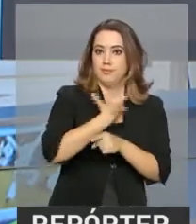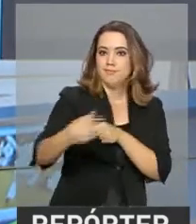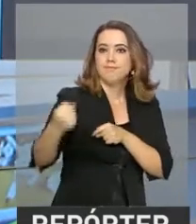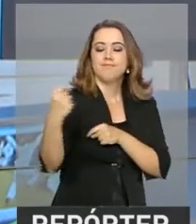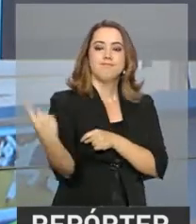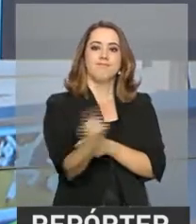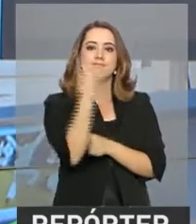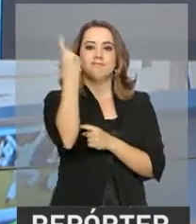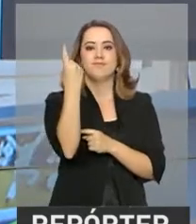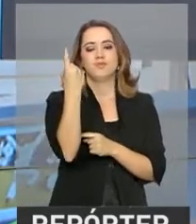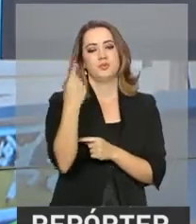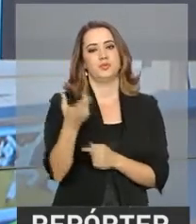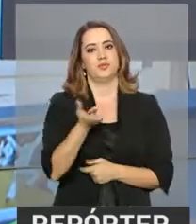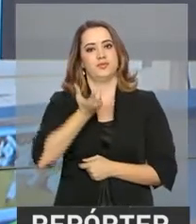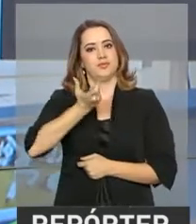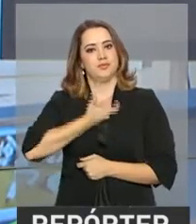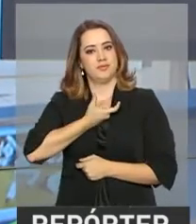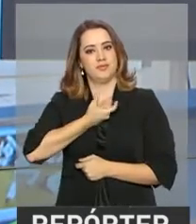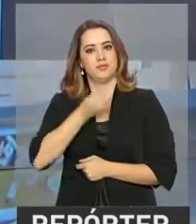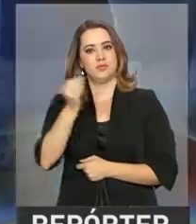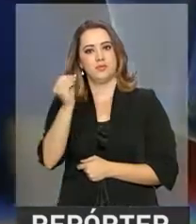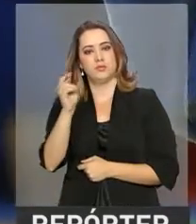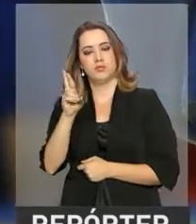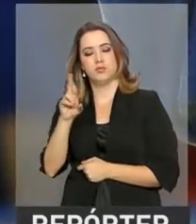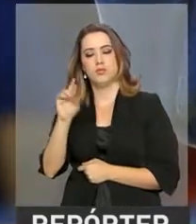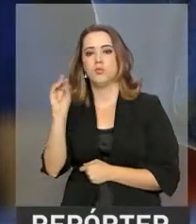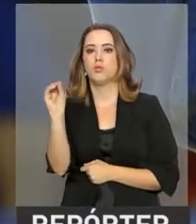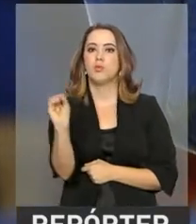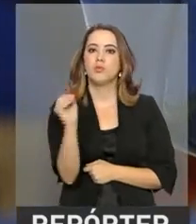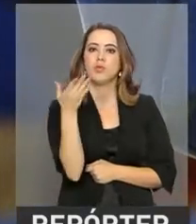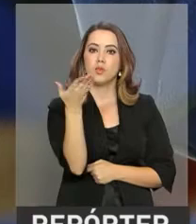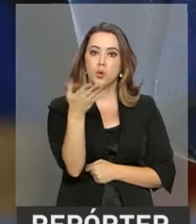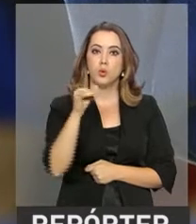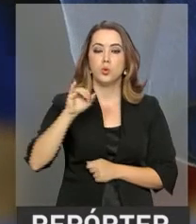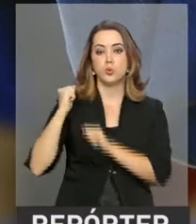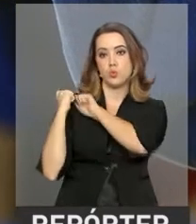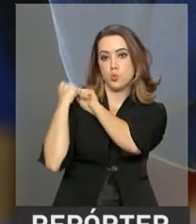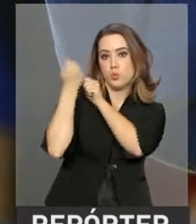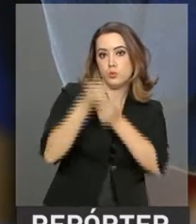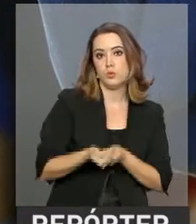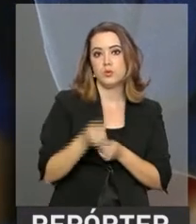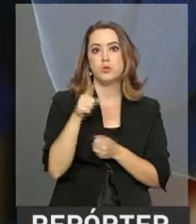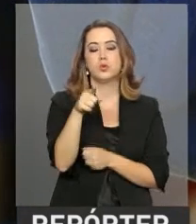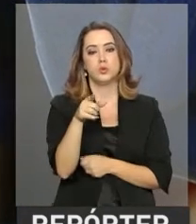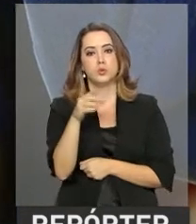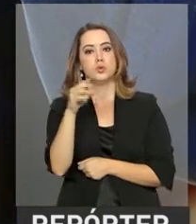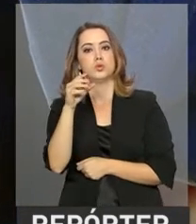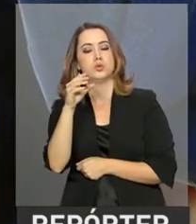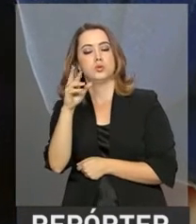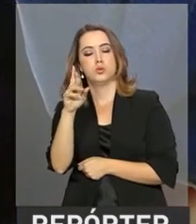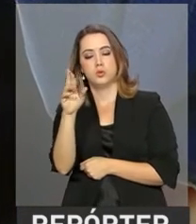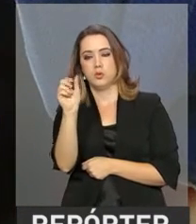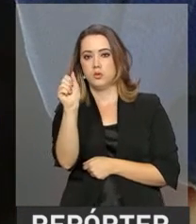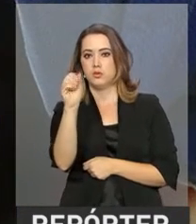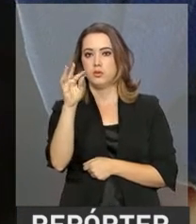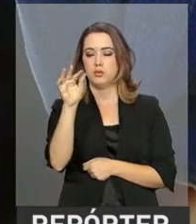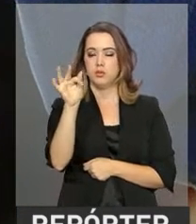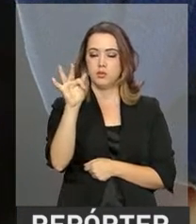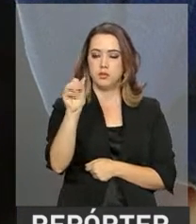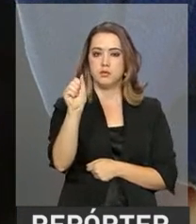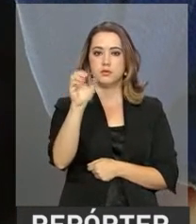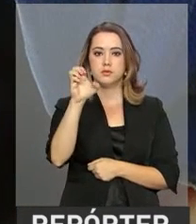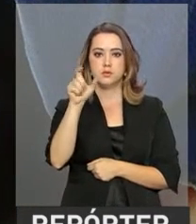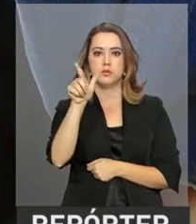medalha de ouro nos jogos rio 2016 foi no judô a carioca rafaela silva conseguiu o primeiro lugar na categoria leve